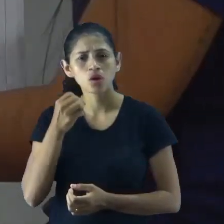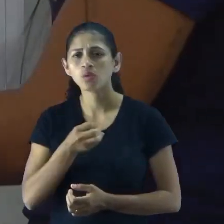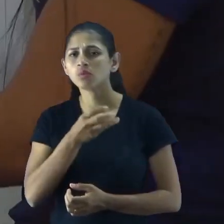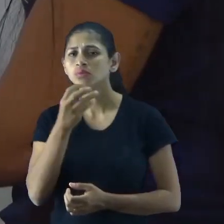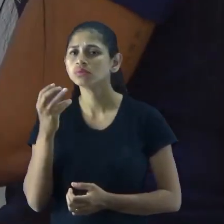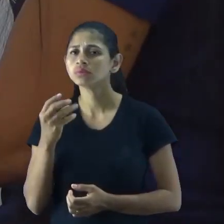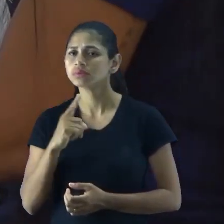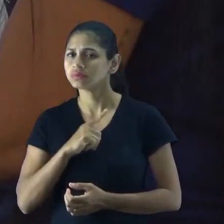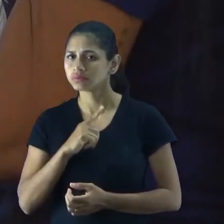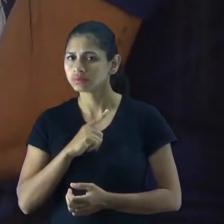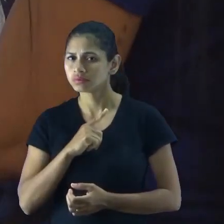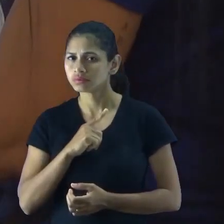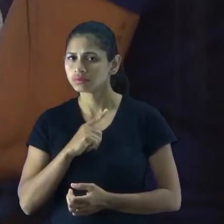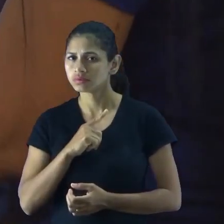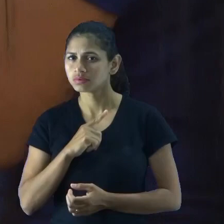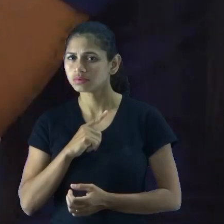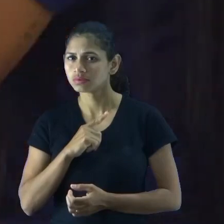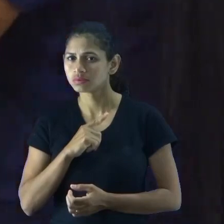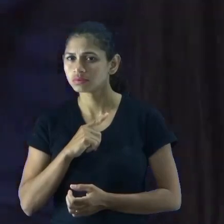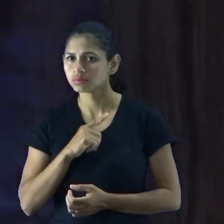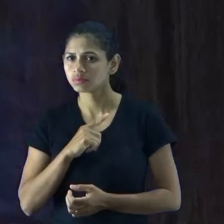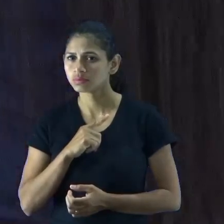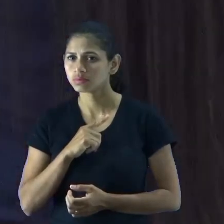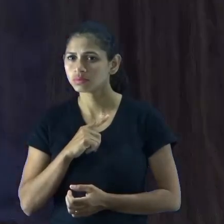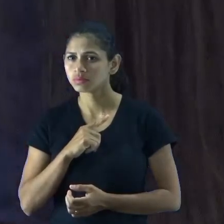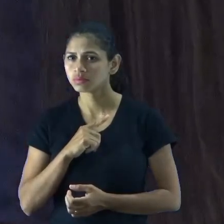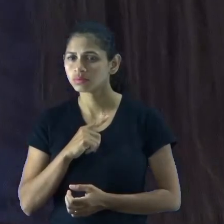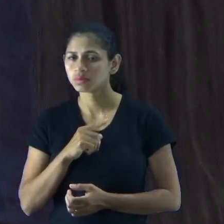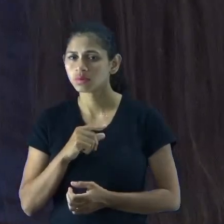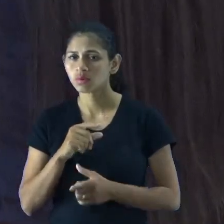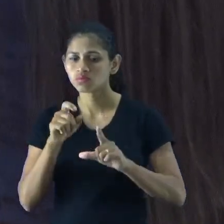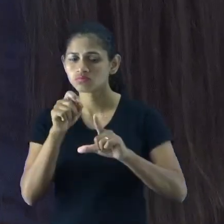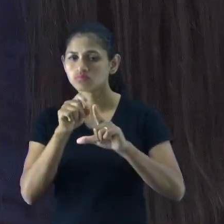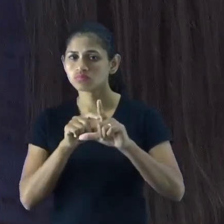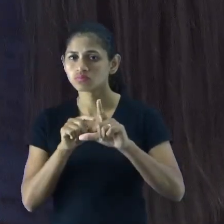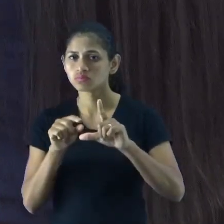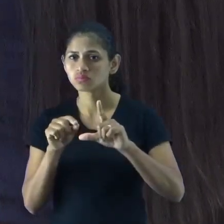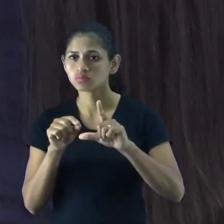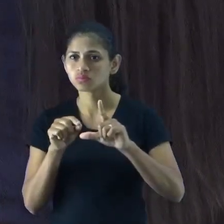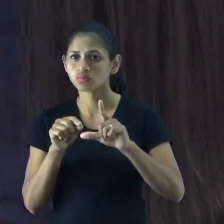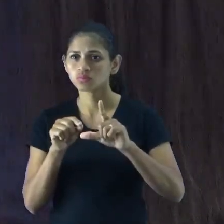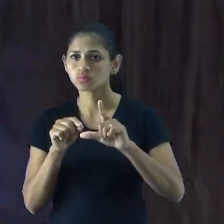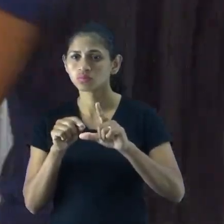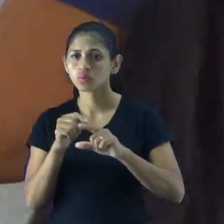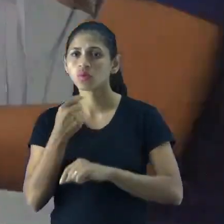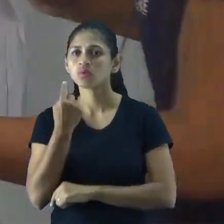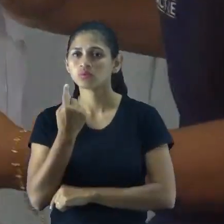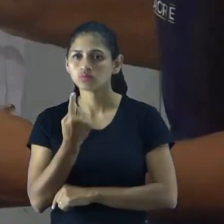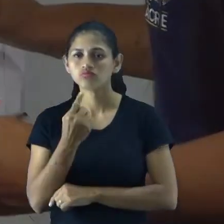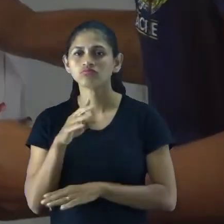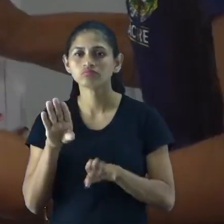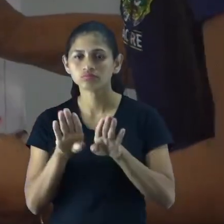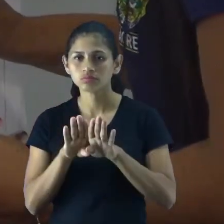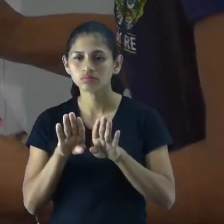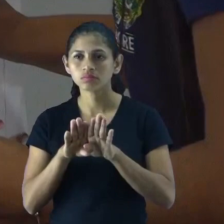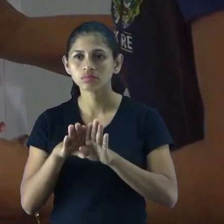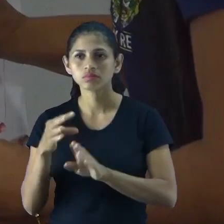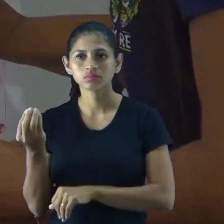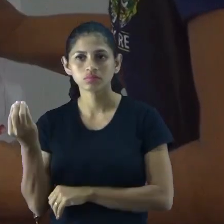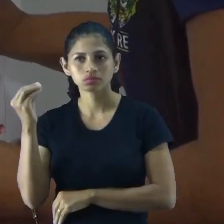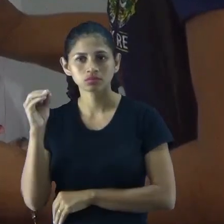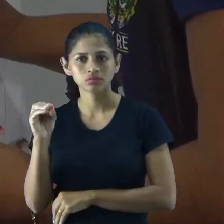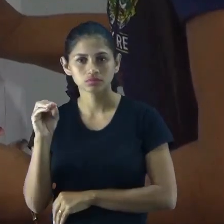nós temos ali olha só a coluna do gato está dando no número 1 então nós temos aqui